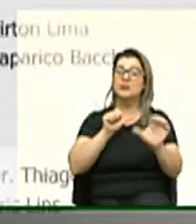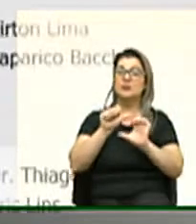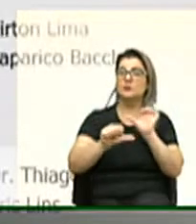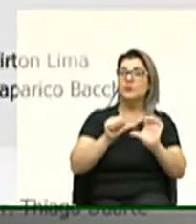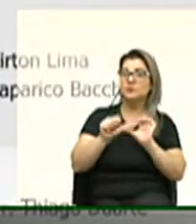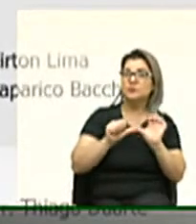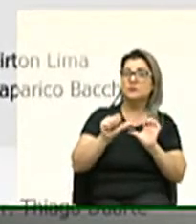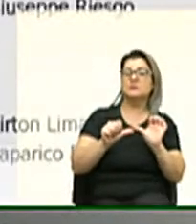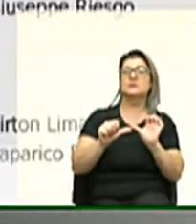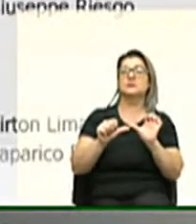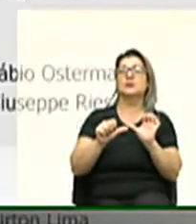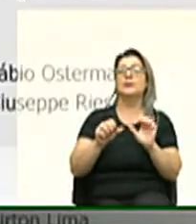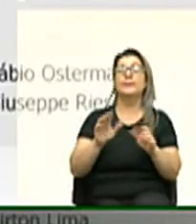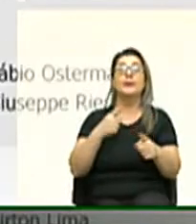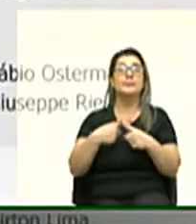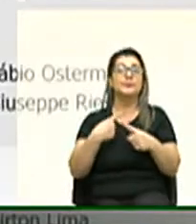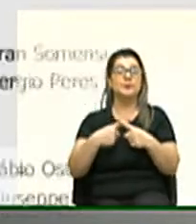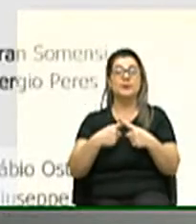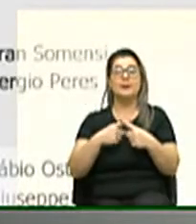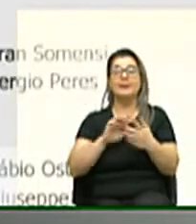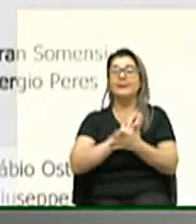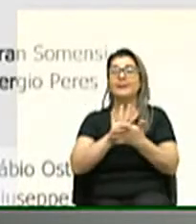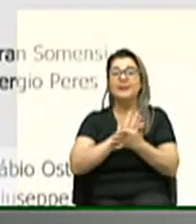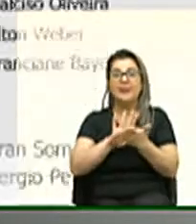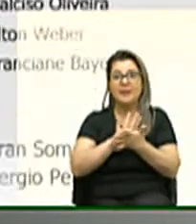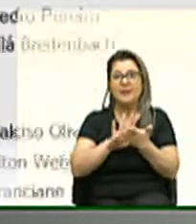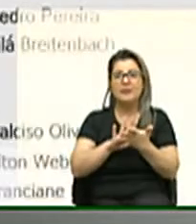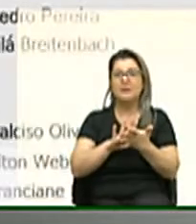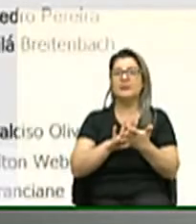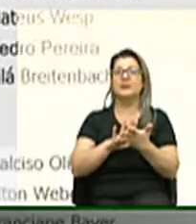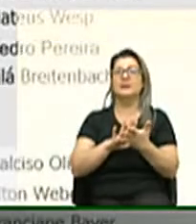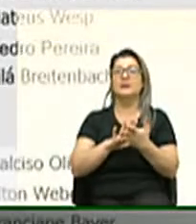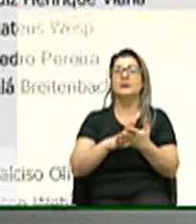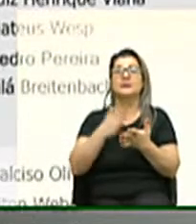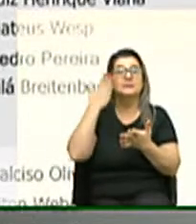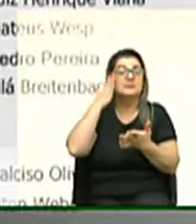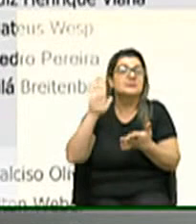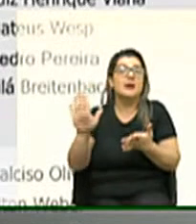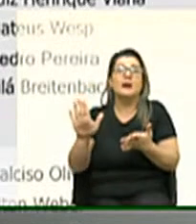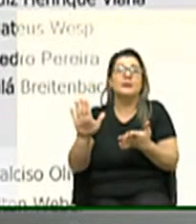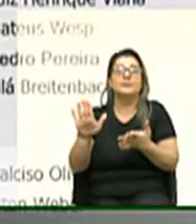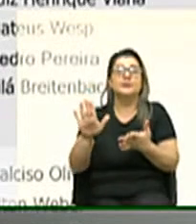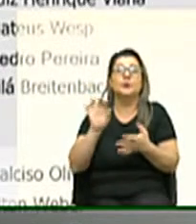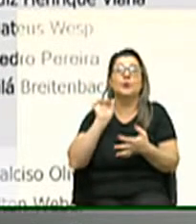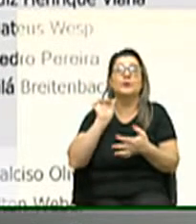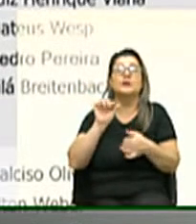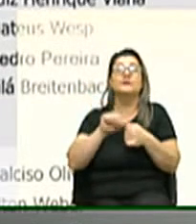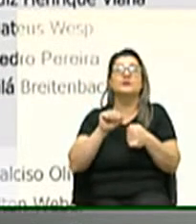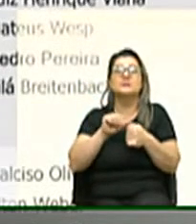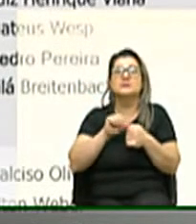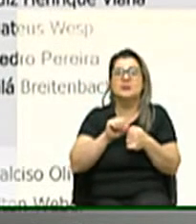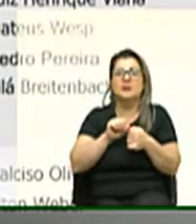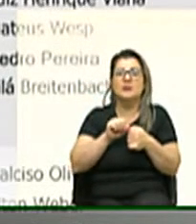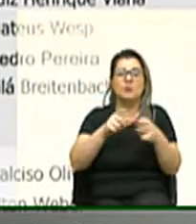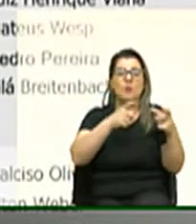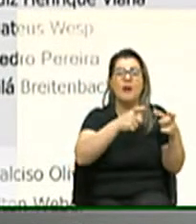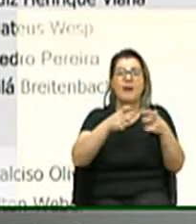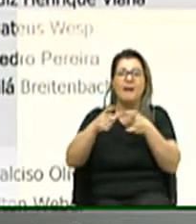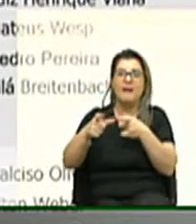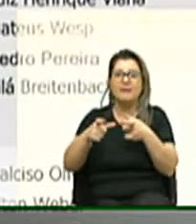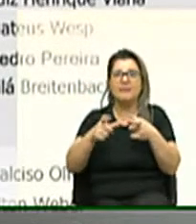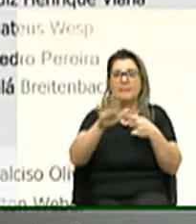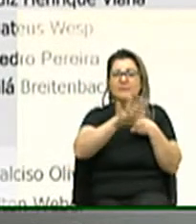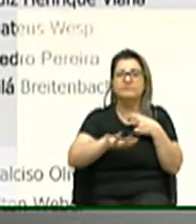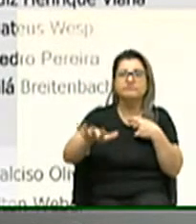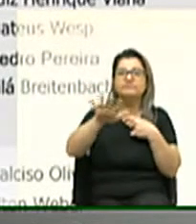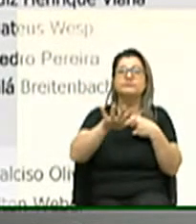ninguém como o município sabe o que fazer com uma área ou com uma parte de uma rodovia para o bem dos seus.